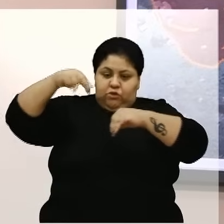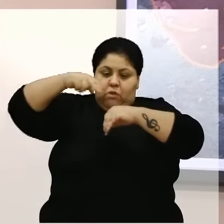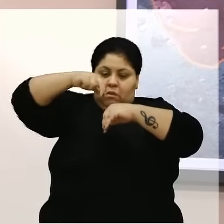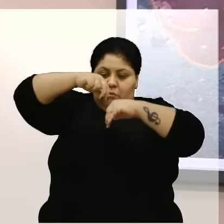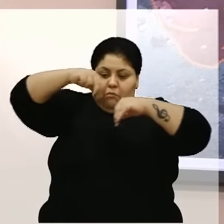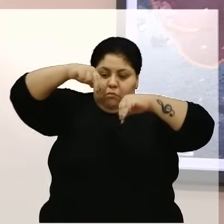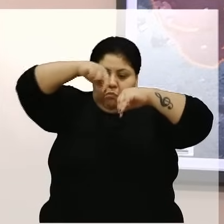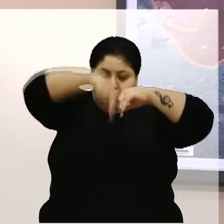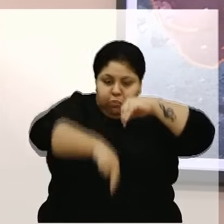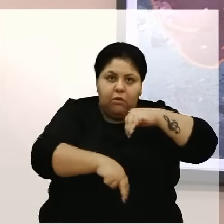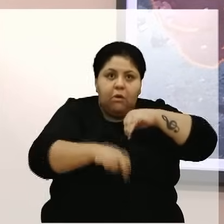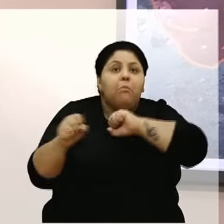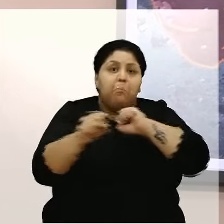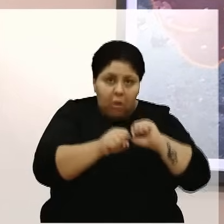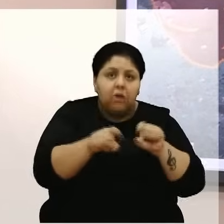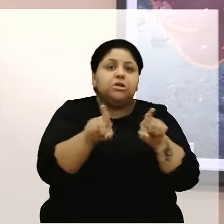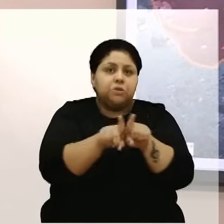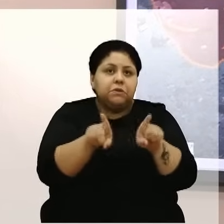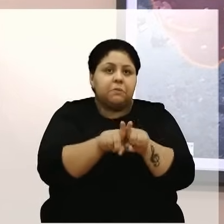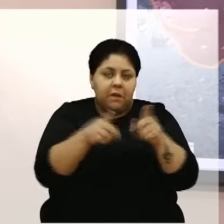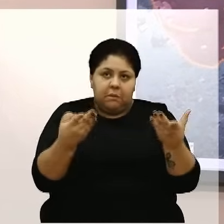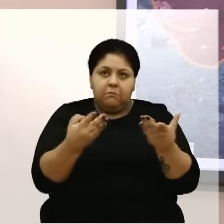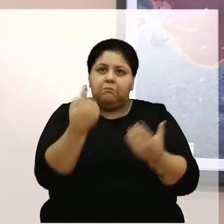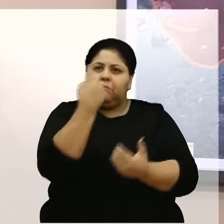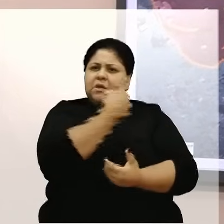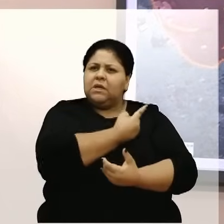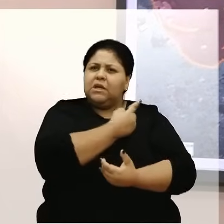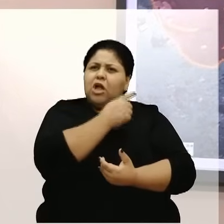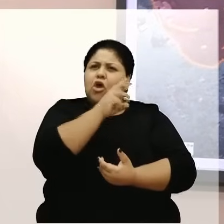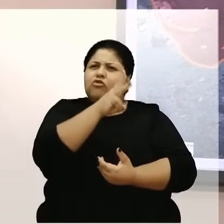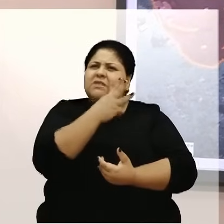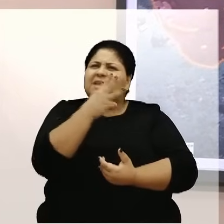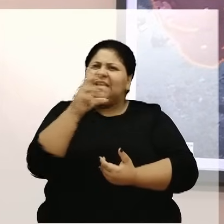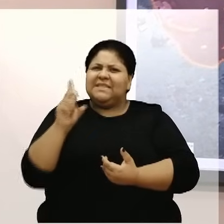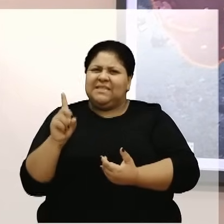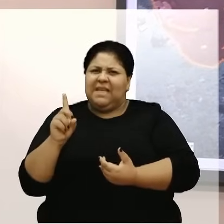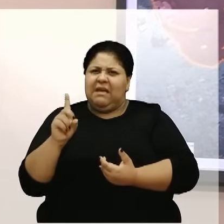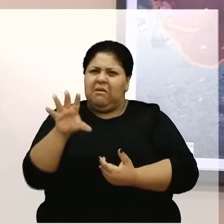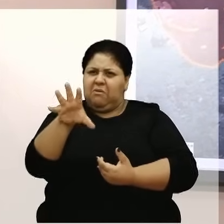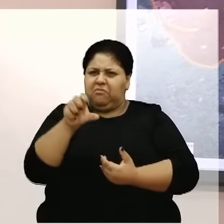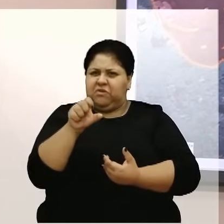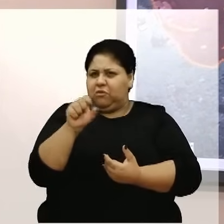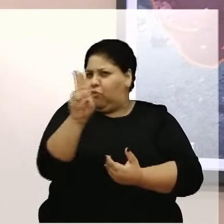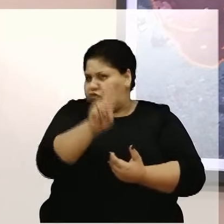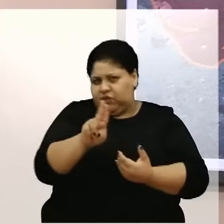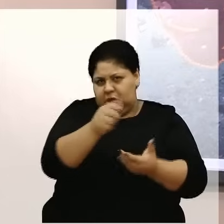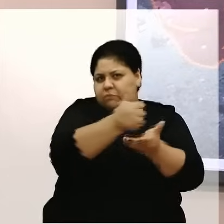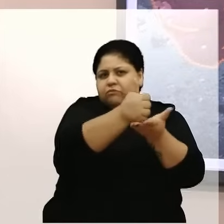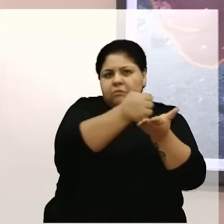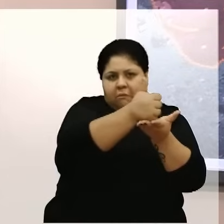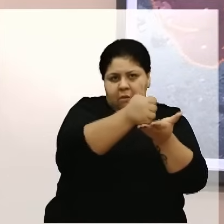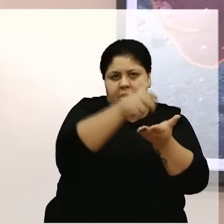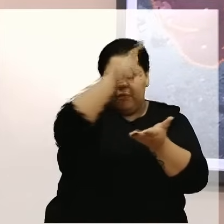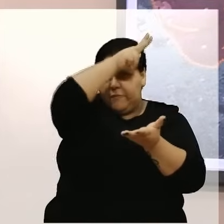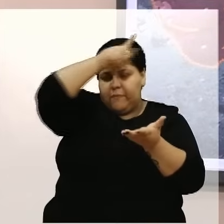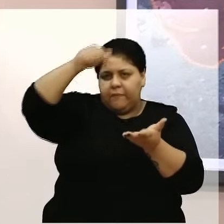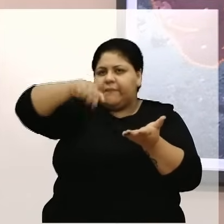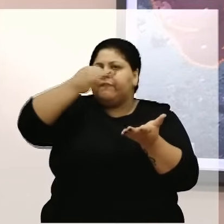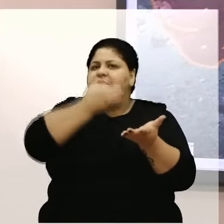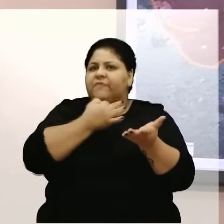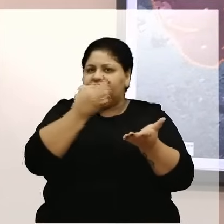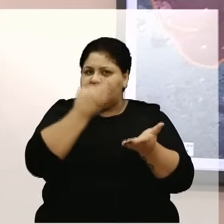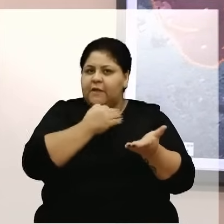Aquele perfil 3D, nós estamos fazendo, a gente pegou a base da prefeitura, e já deixo aqui registrado, o município de Caxias tem uma